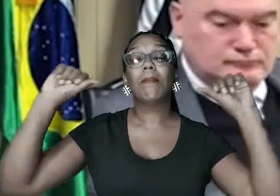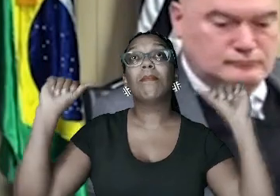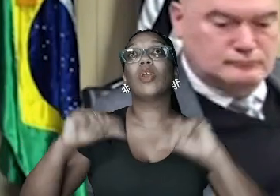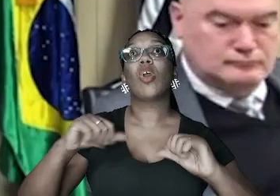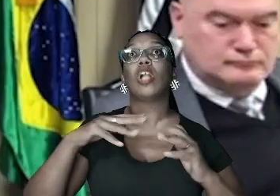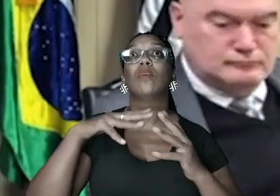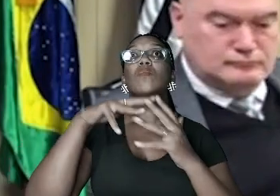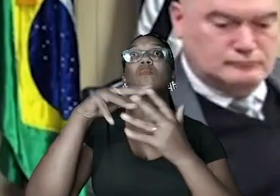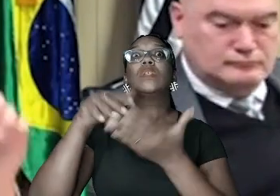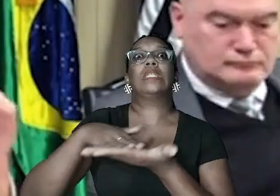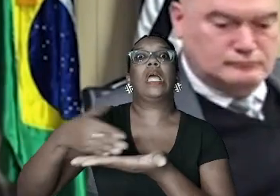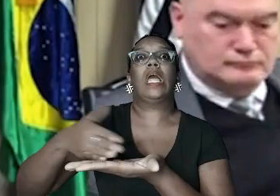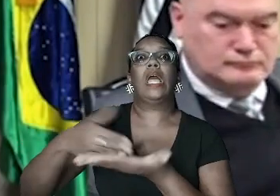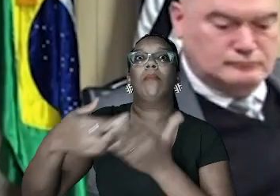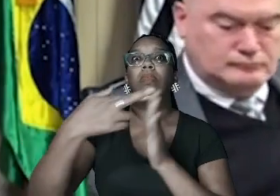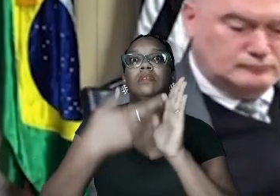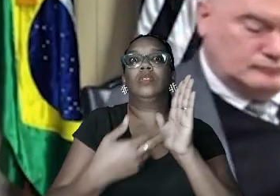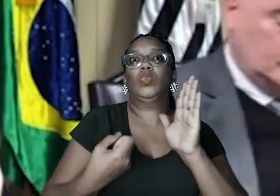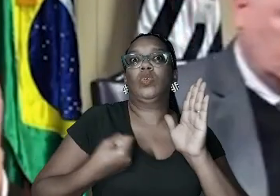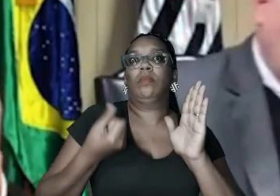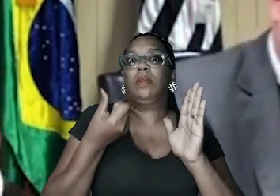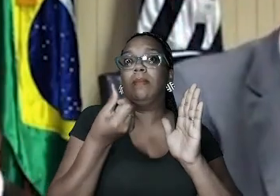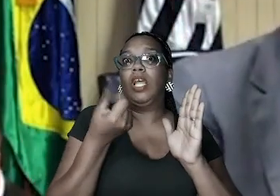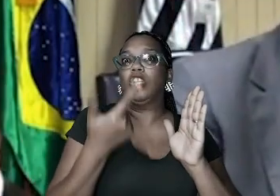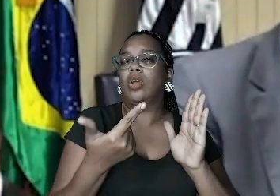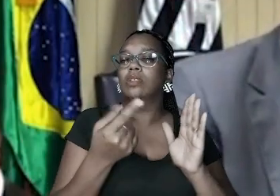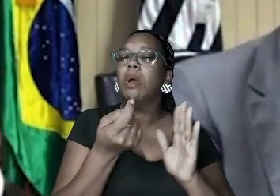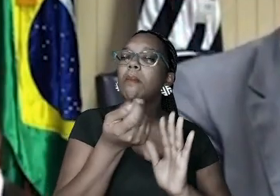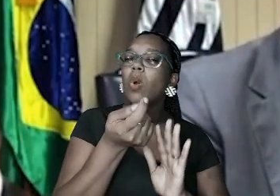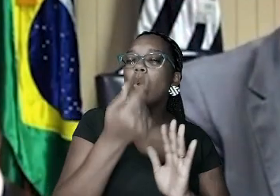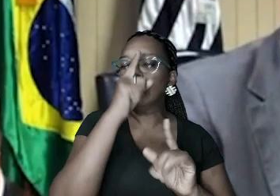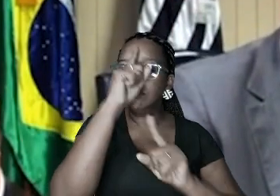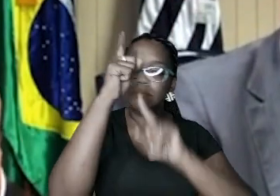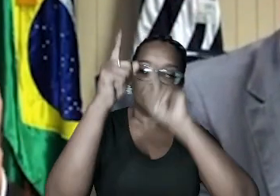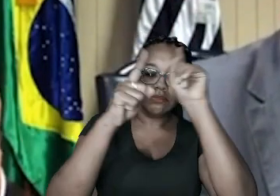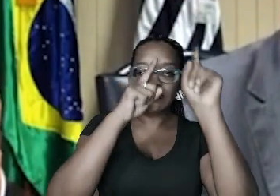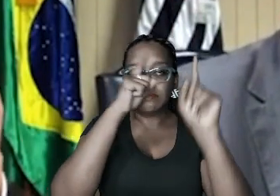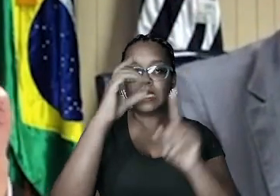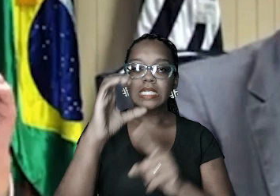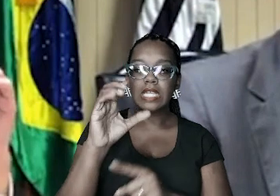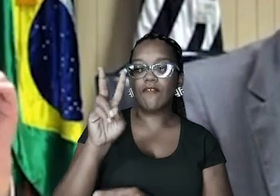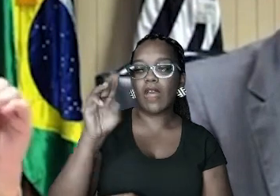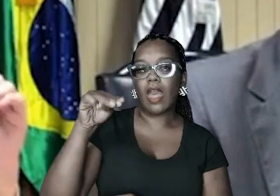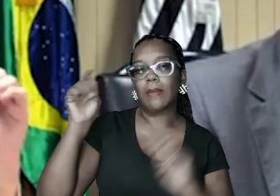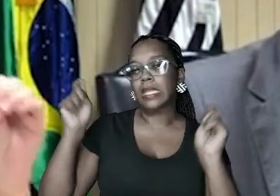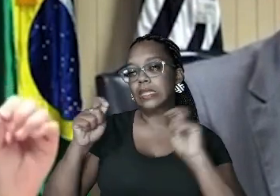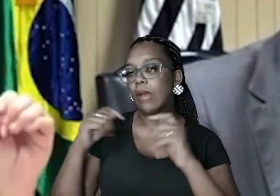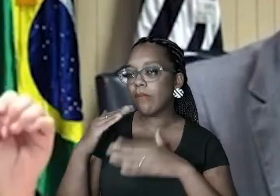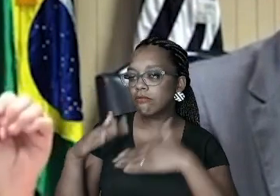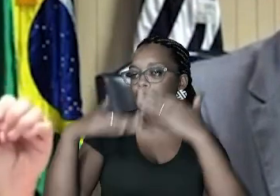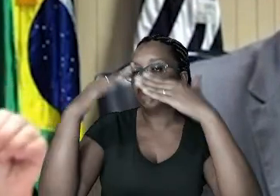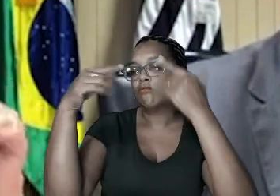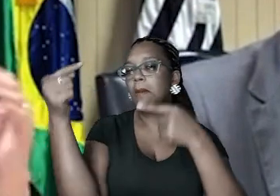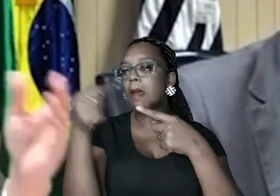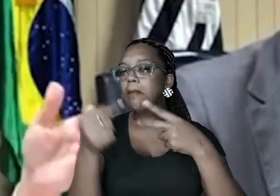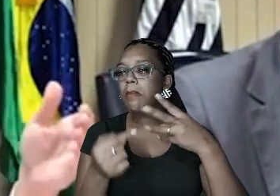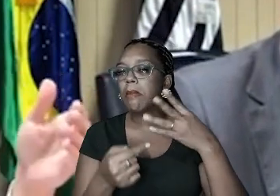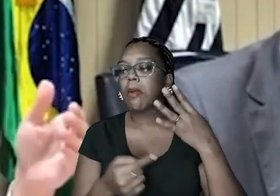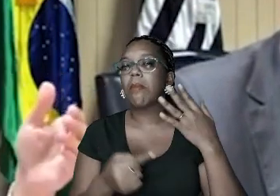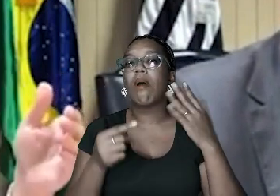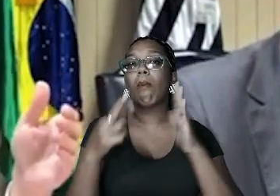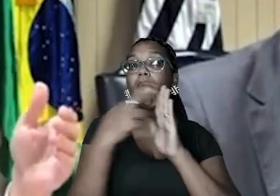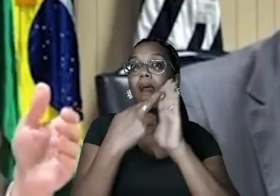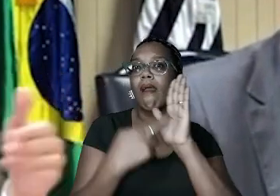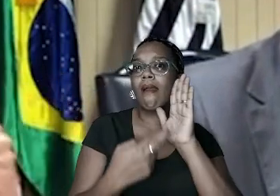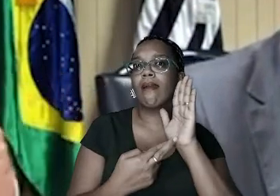a verdade aqui nós ainda nem estamos no pior dos Mundos para interpretação da resolução 62 com um pouco de criatividade você veio